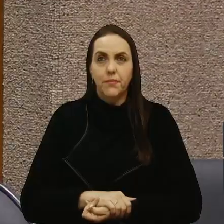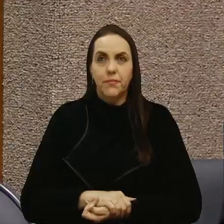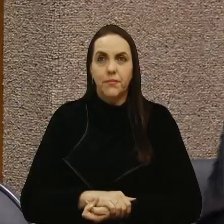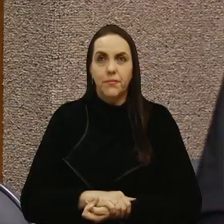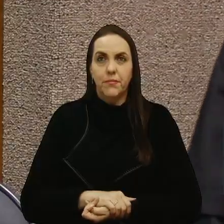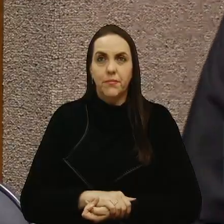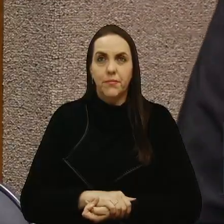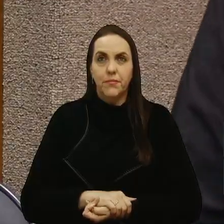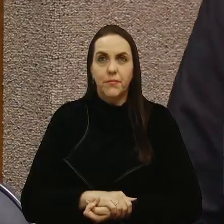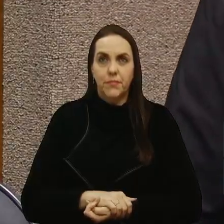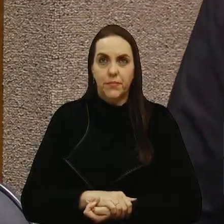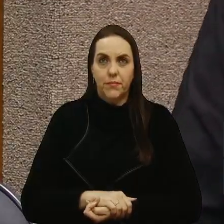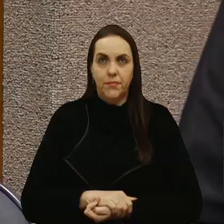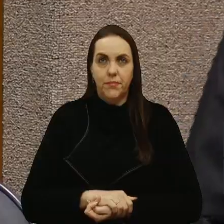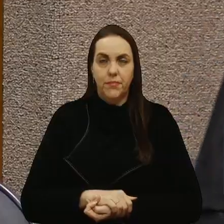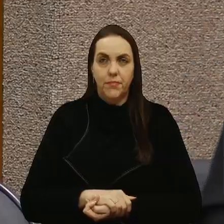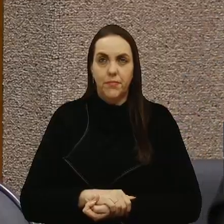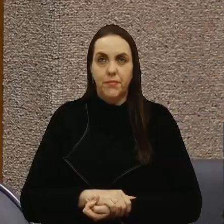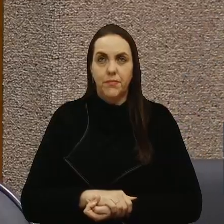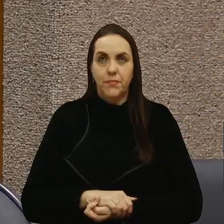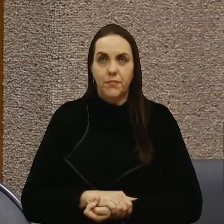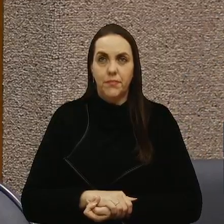Então, nobres colegas,